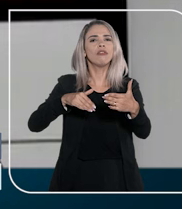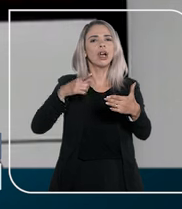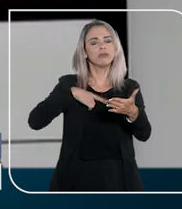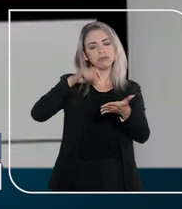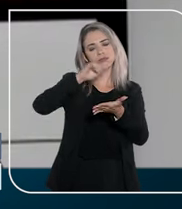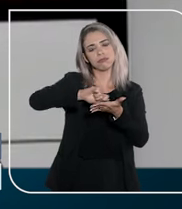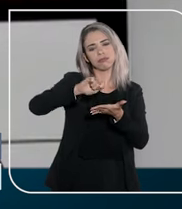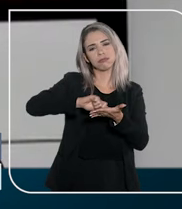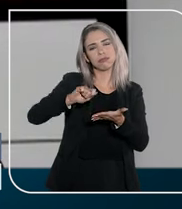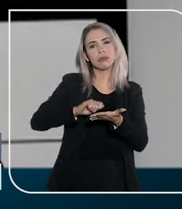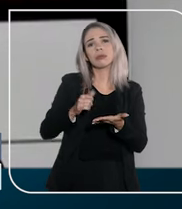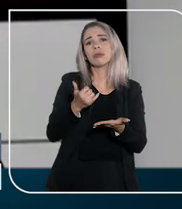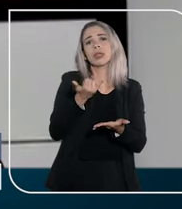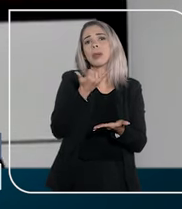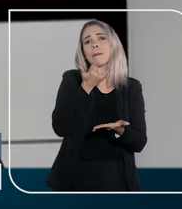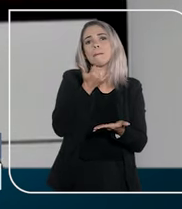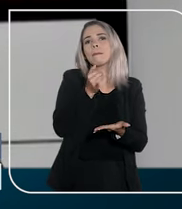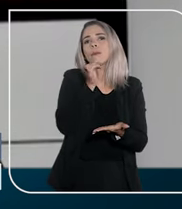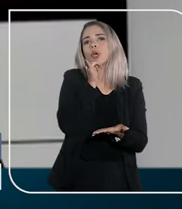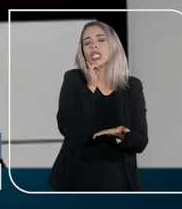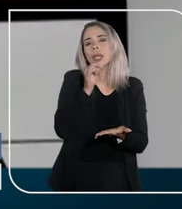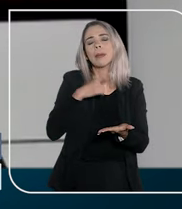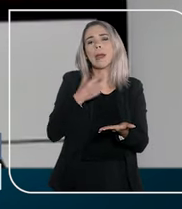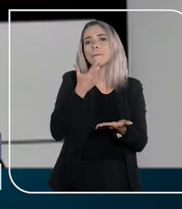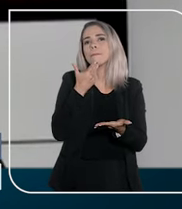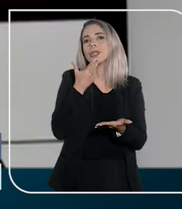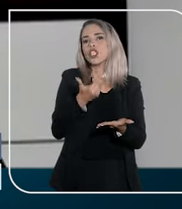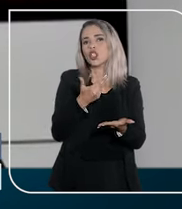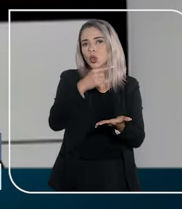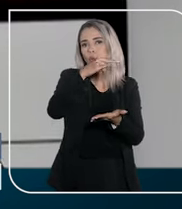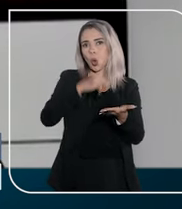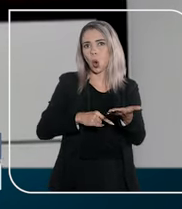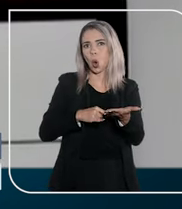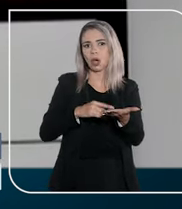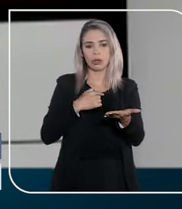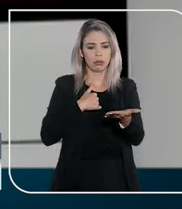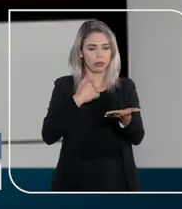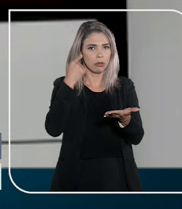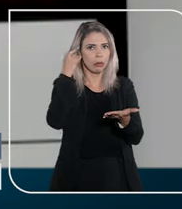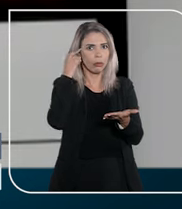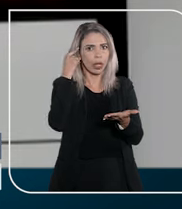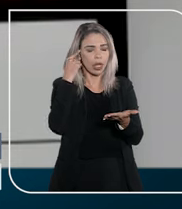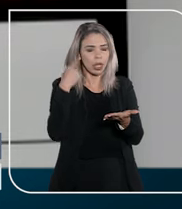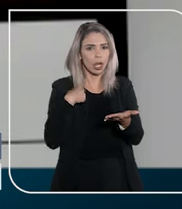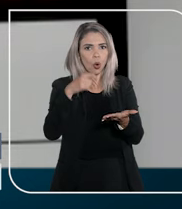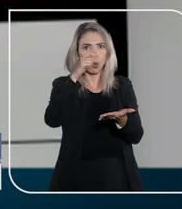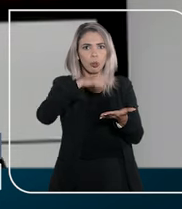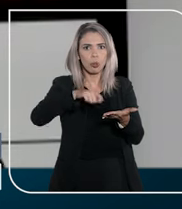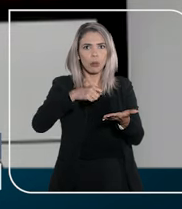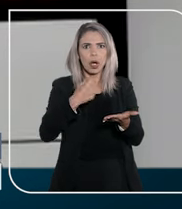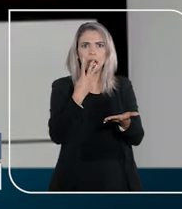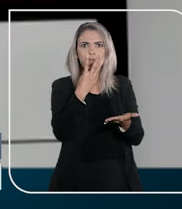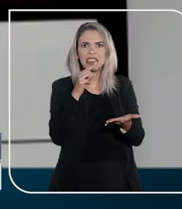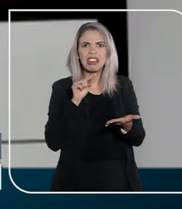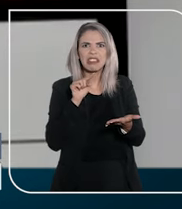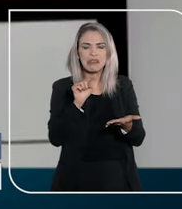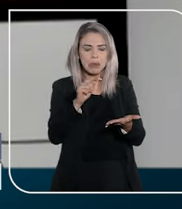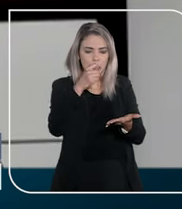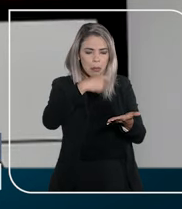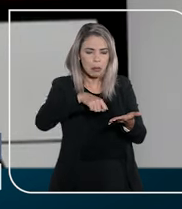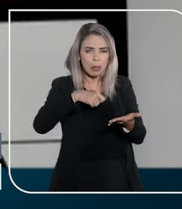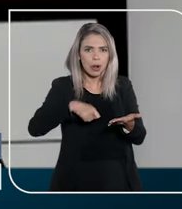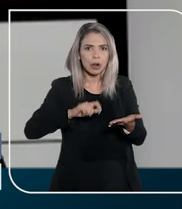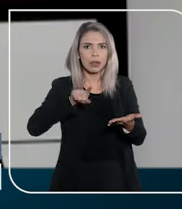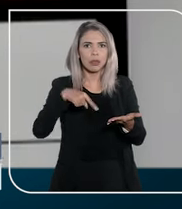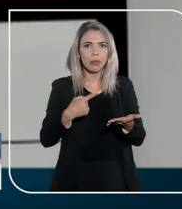petição. Já pensou se eu tenho que corrigir 3 mil provas dissertativas para, ao final do concurso,